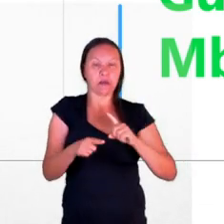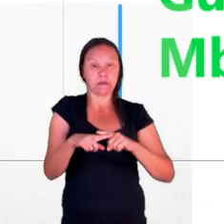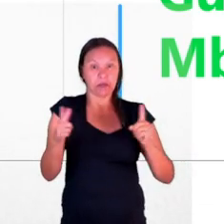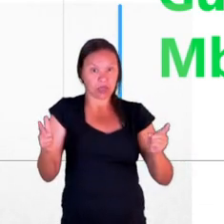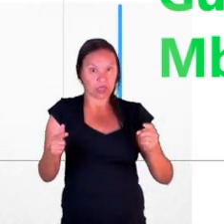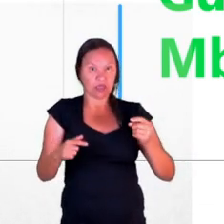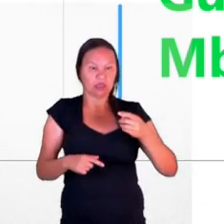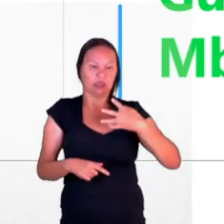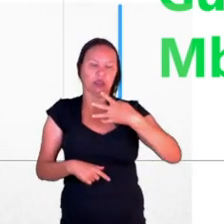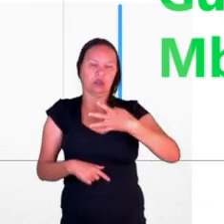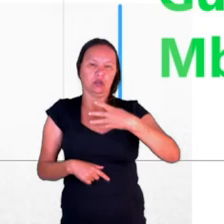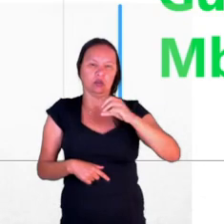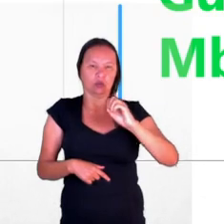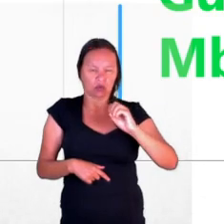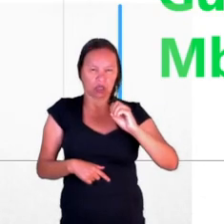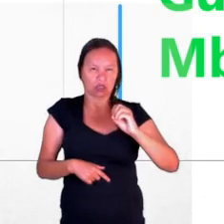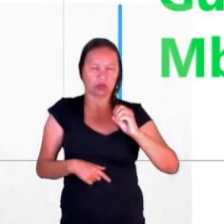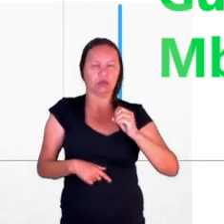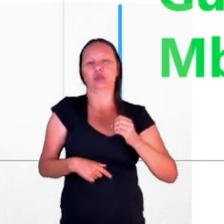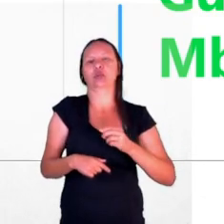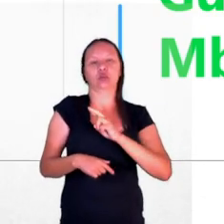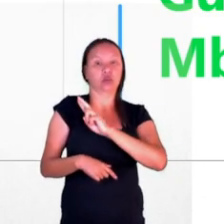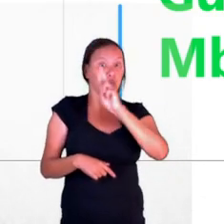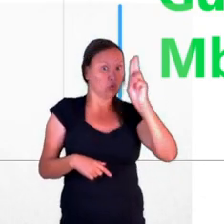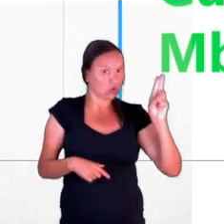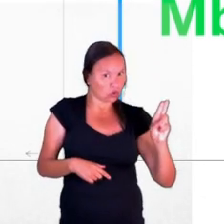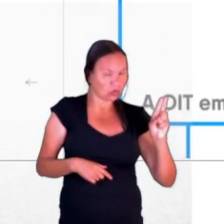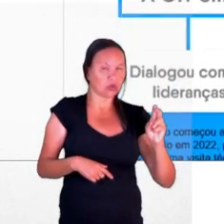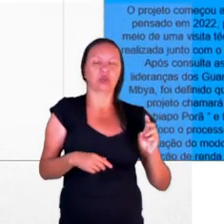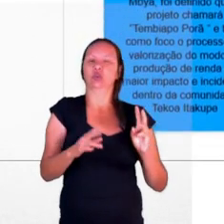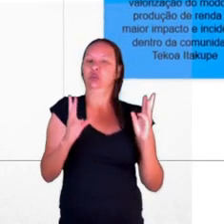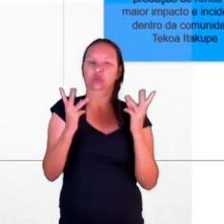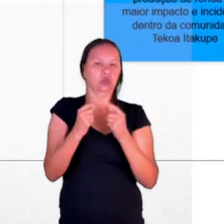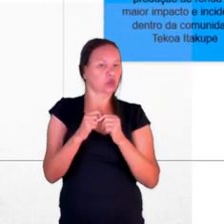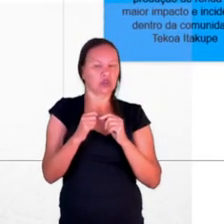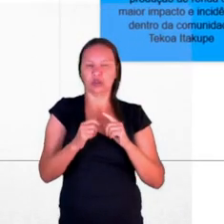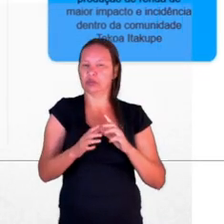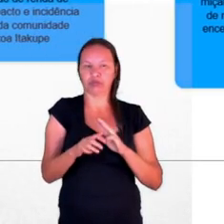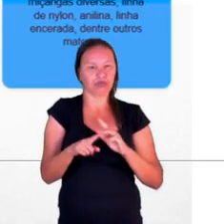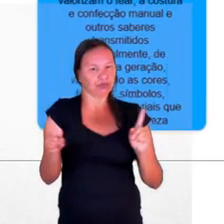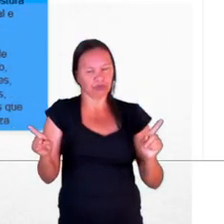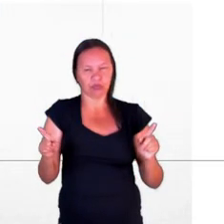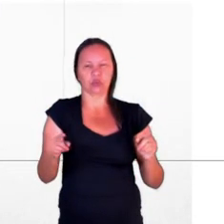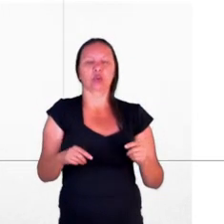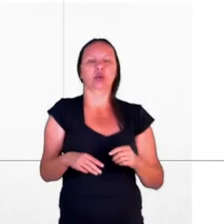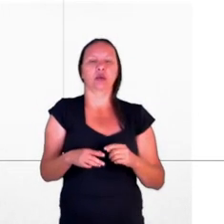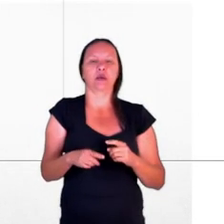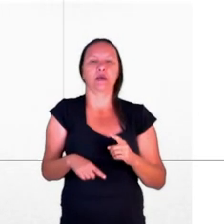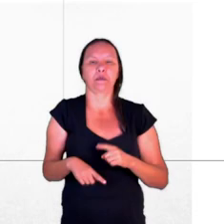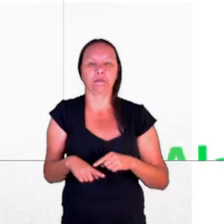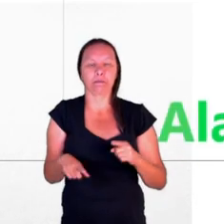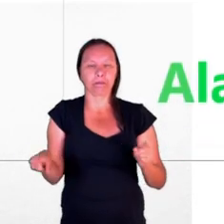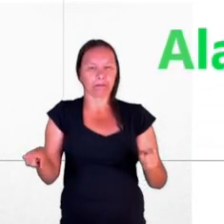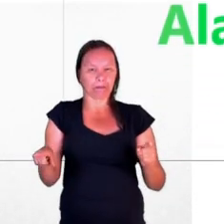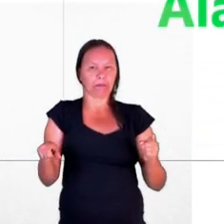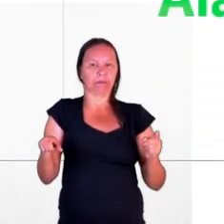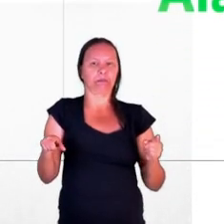eu não vou poder nominar Todas as colegas e os colegas integrantes desse grupo e pela própria transversal